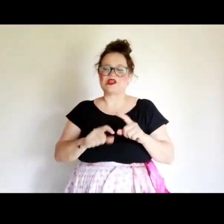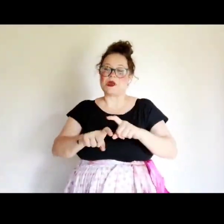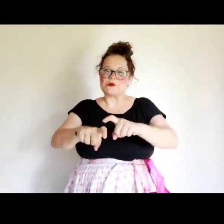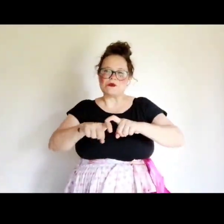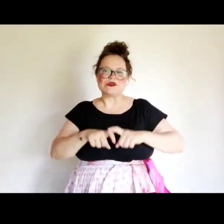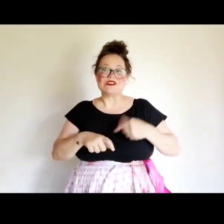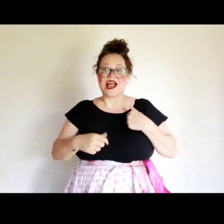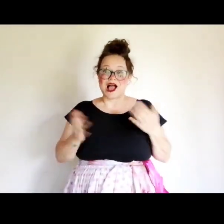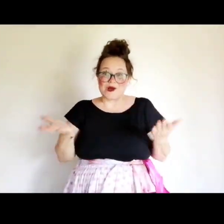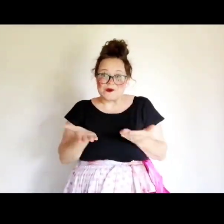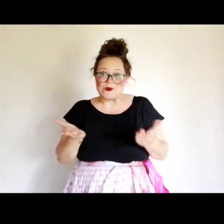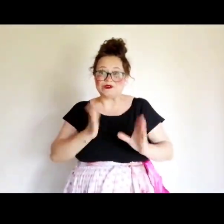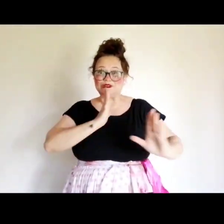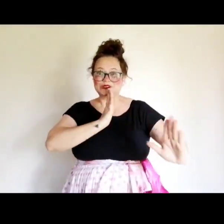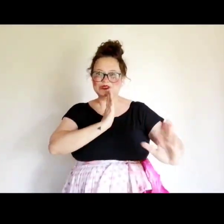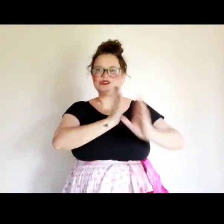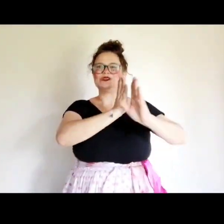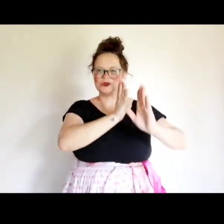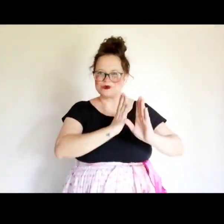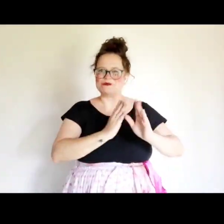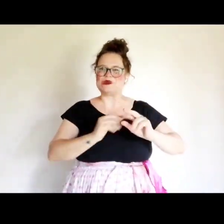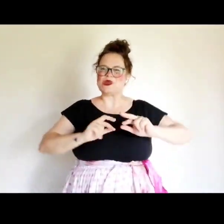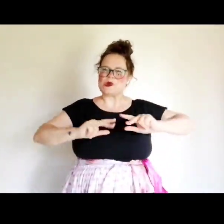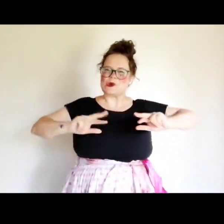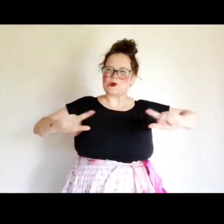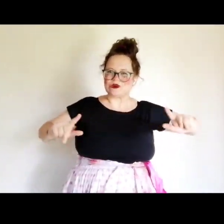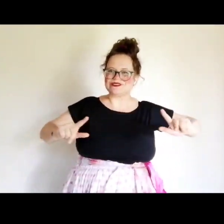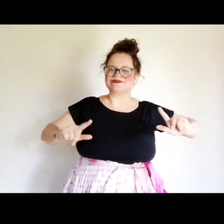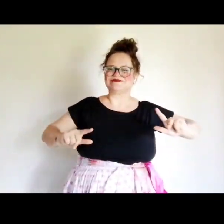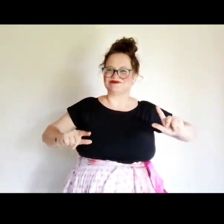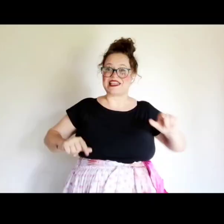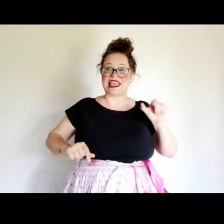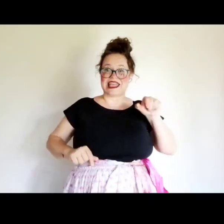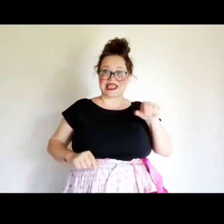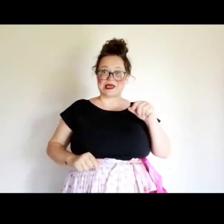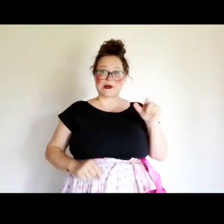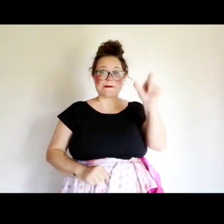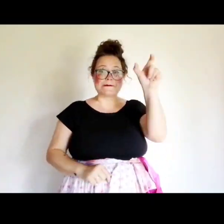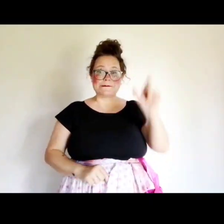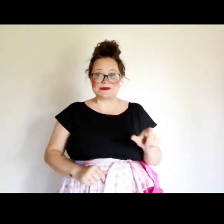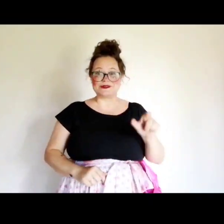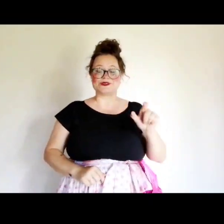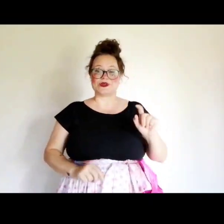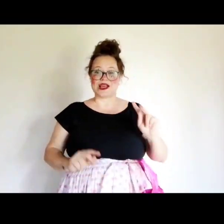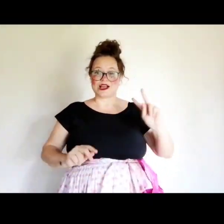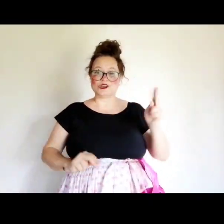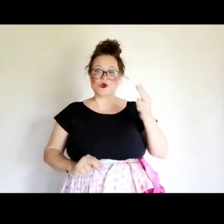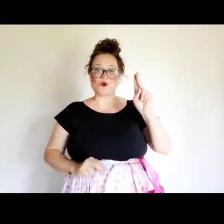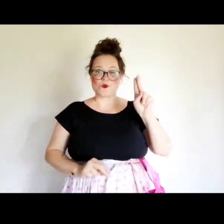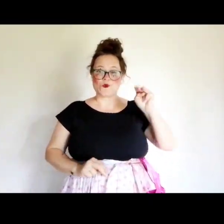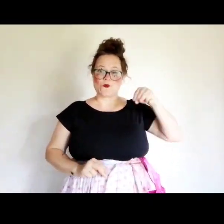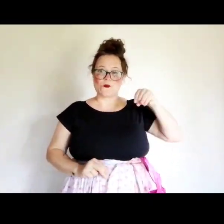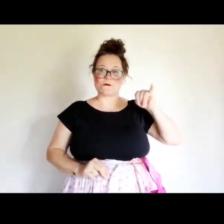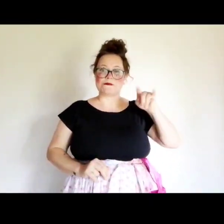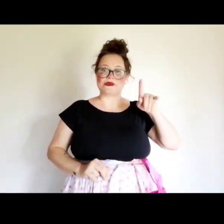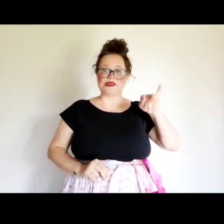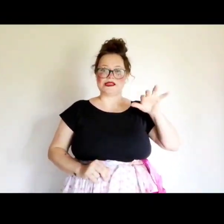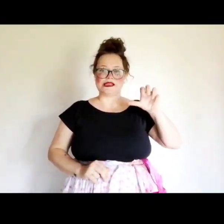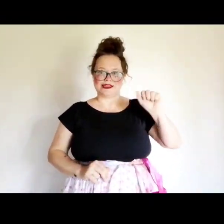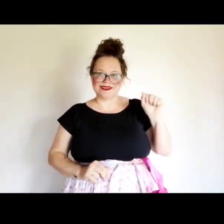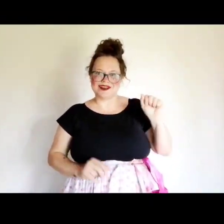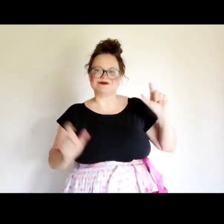estou descobrindo muitas coisas na arte drag. A Humilha fez mudanças dentro de mim. Quando eu me vi